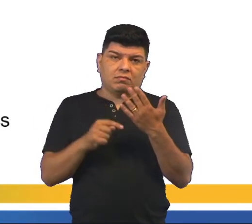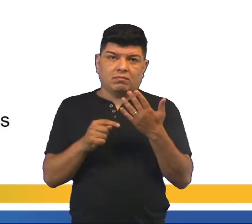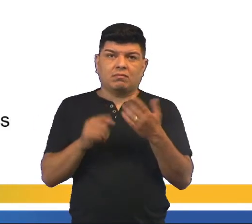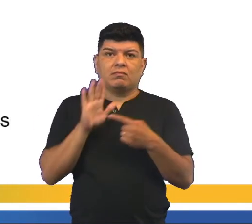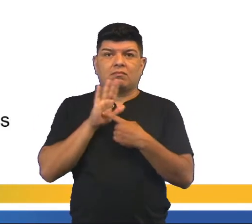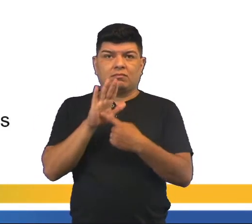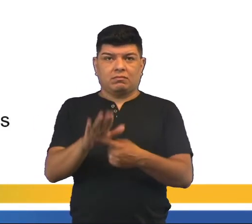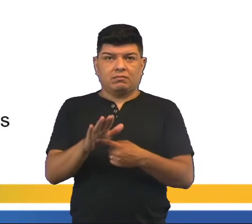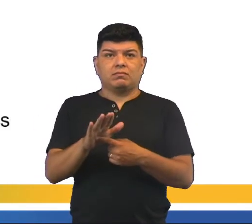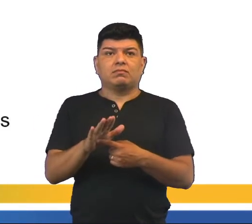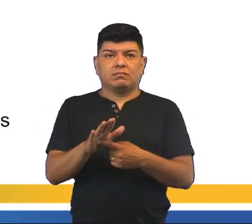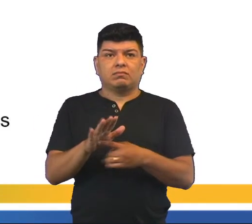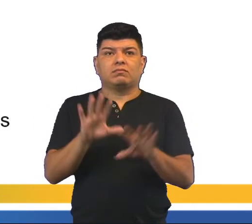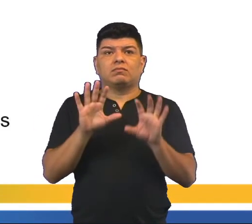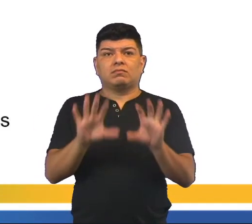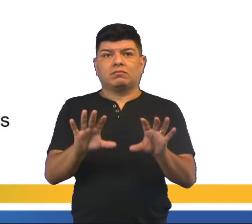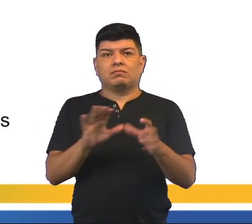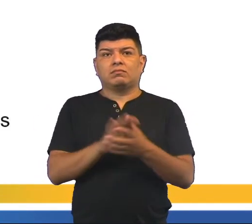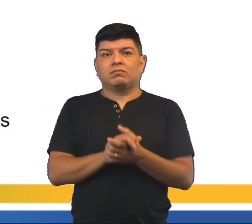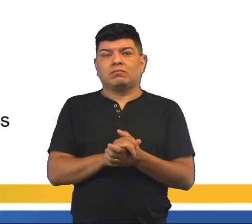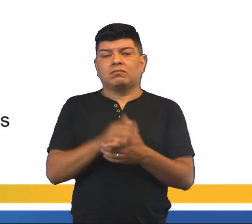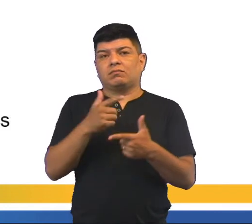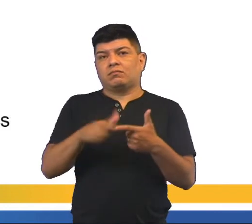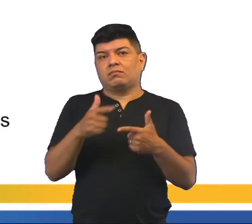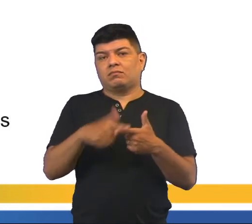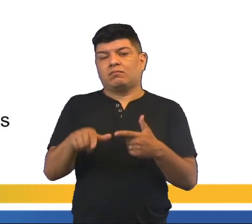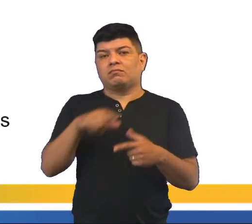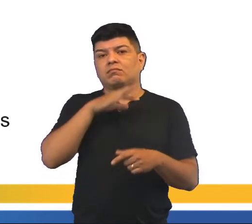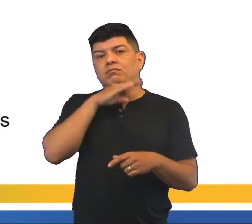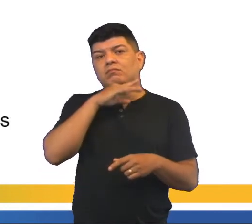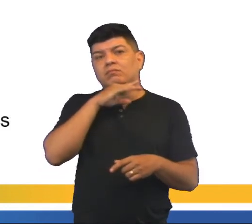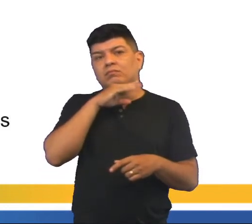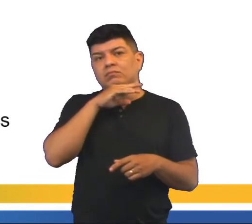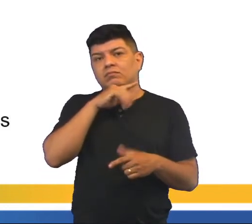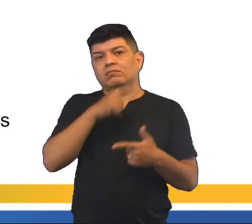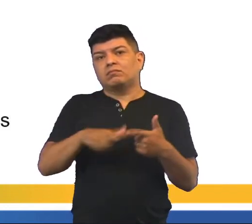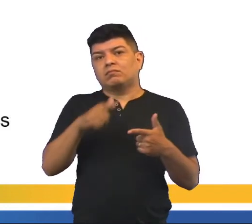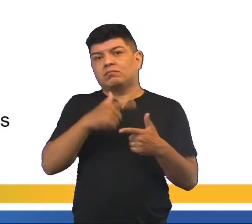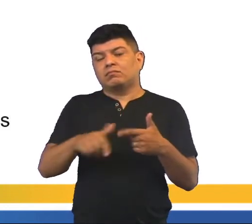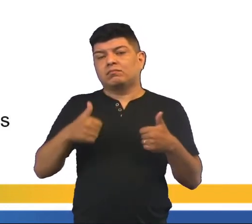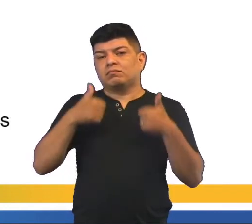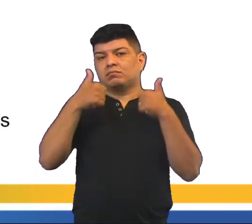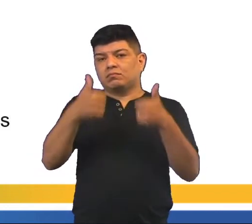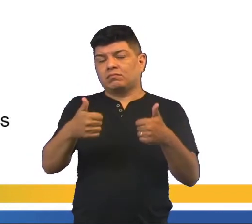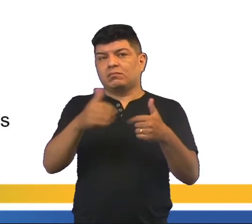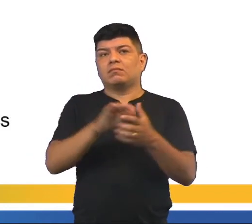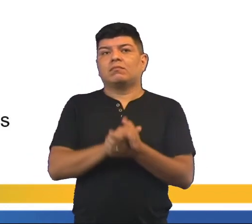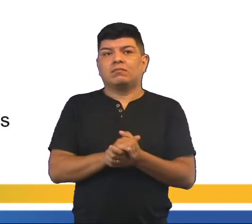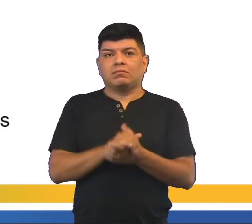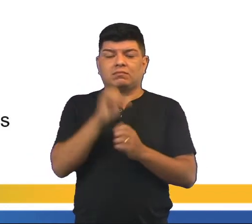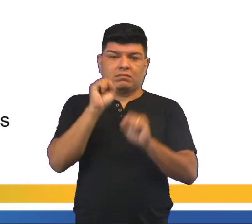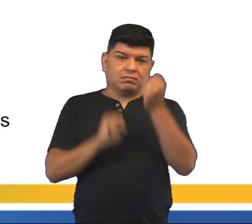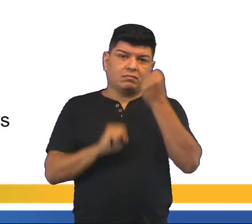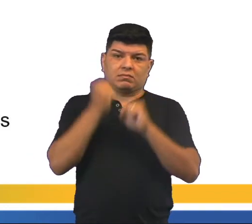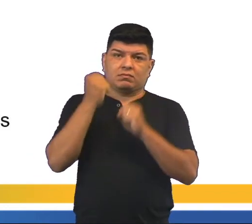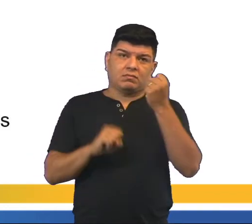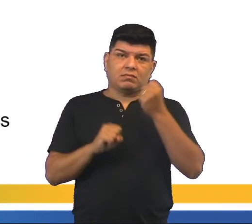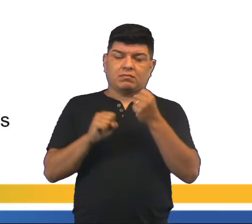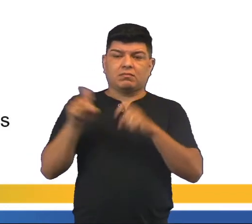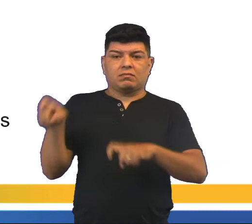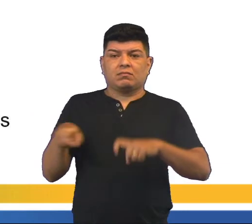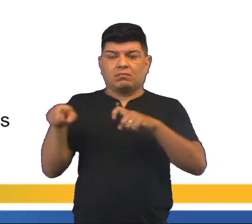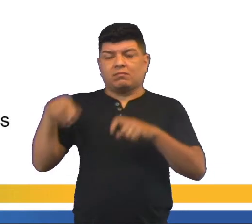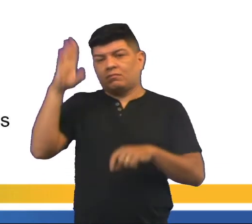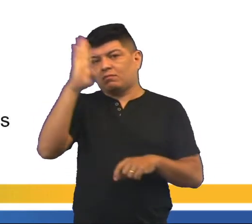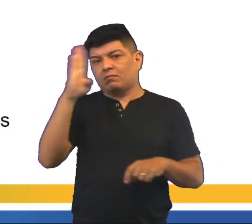que indica, respectivamente, um impacto negativo e um impacto positivo da mecanização rural